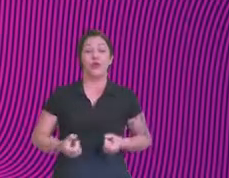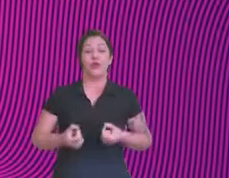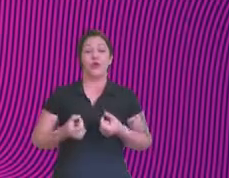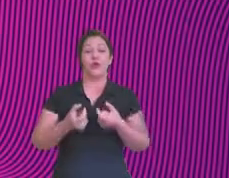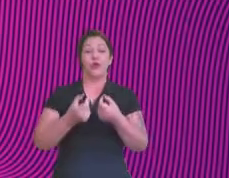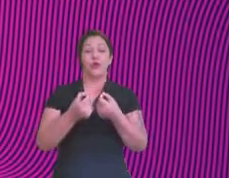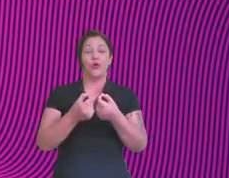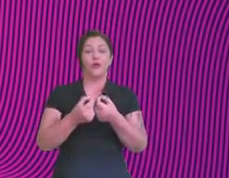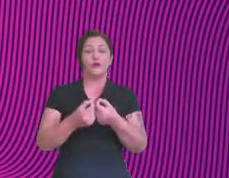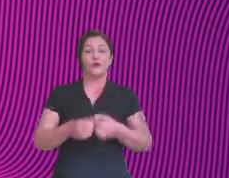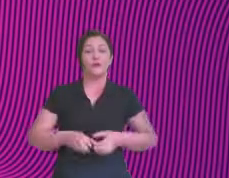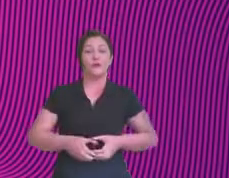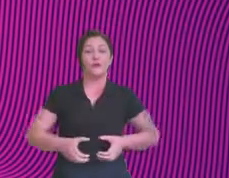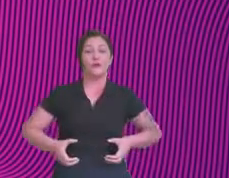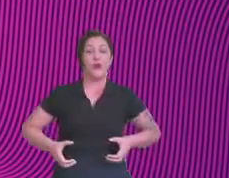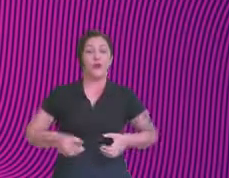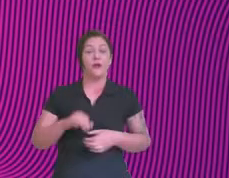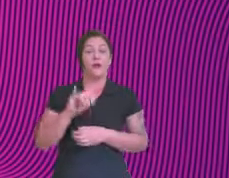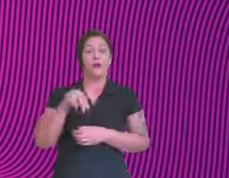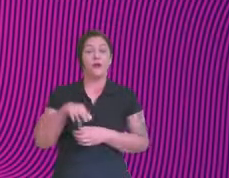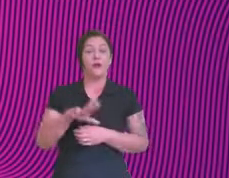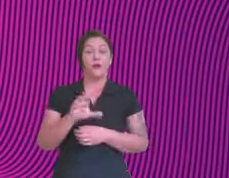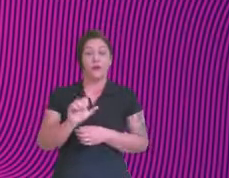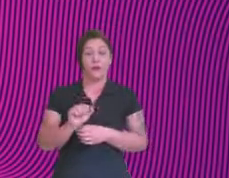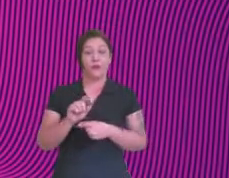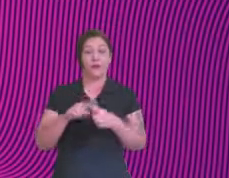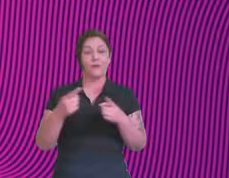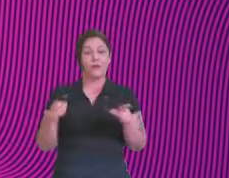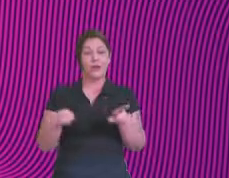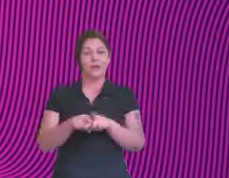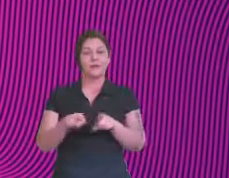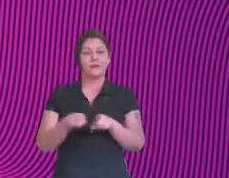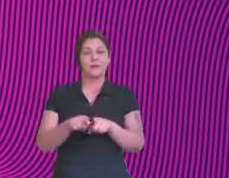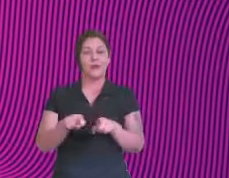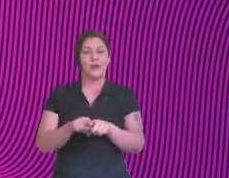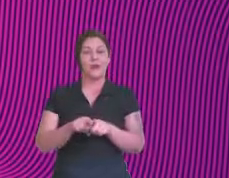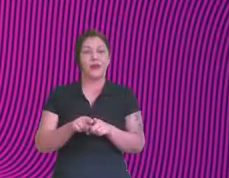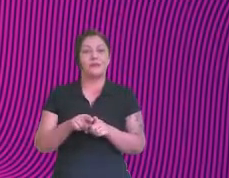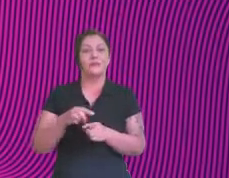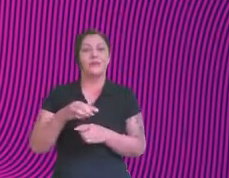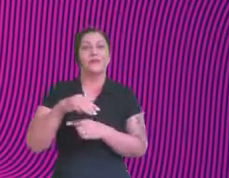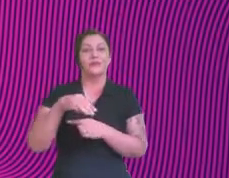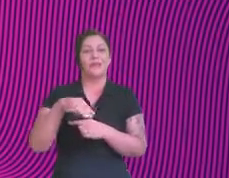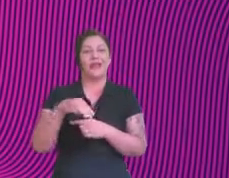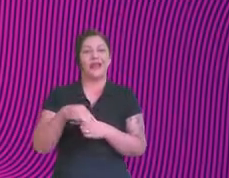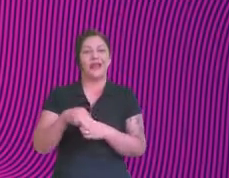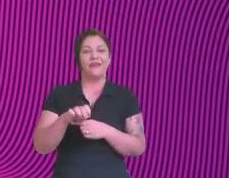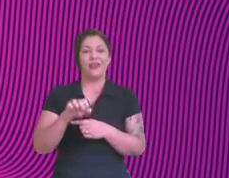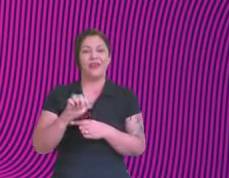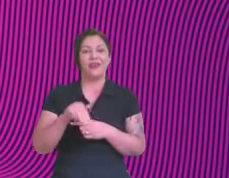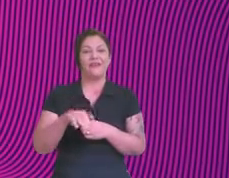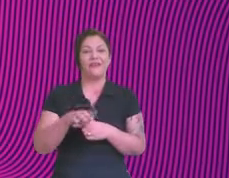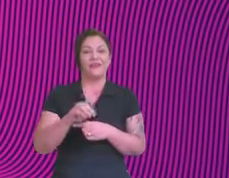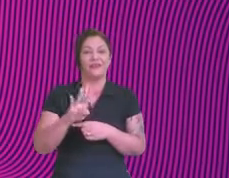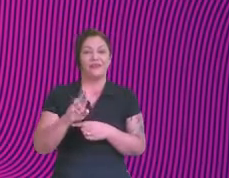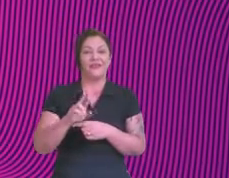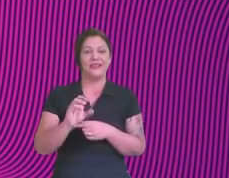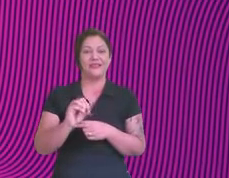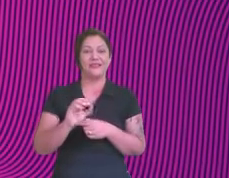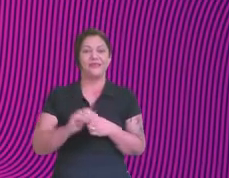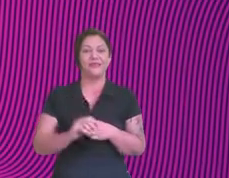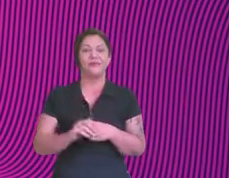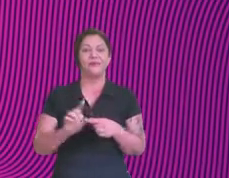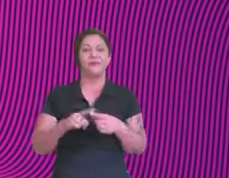do INCA, e membro titular da Sociedade Brasileira de Cancerologia, e ele vai estar